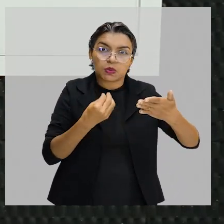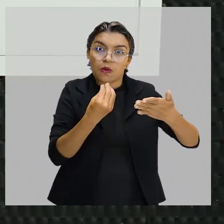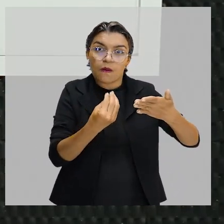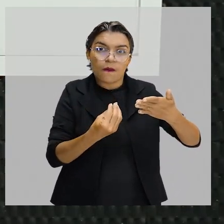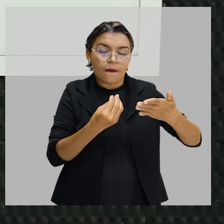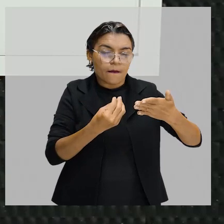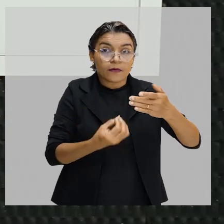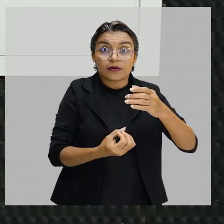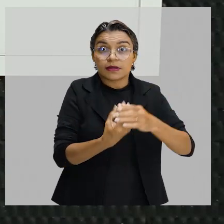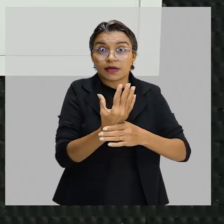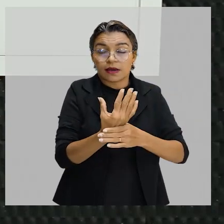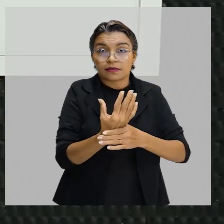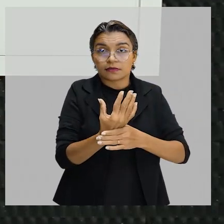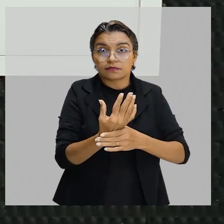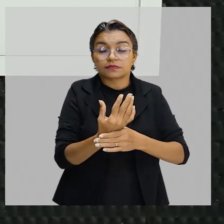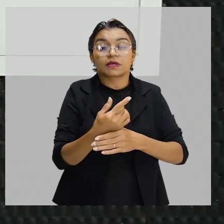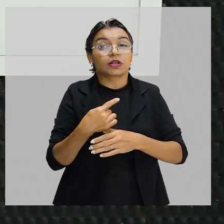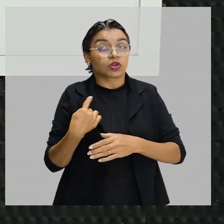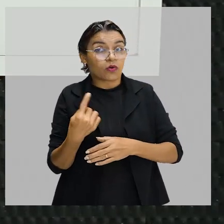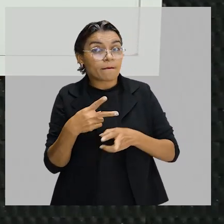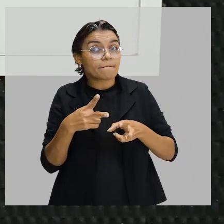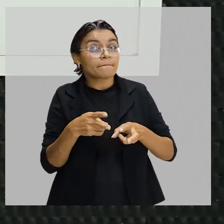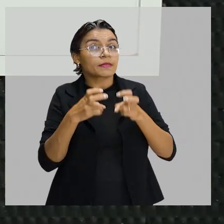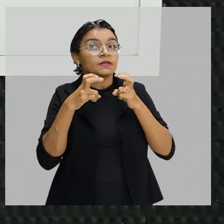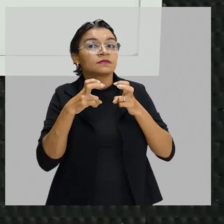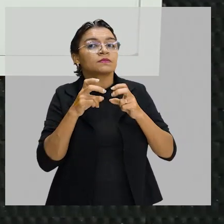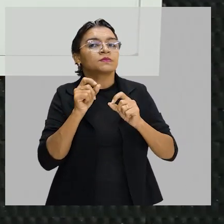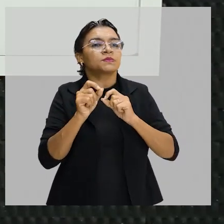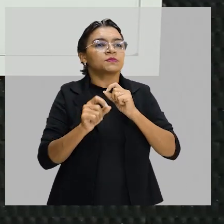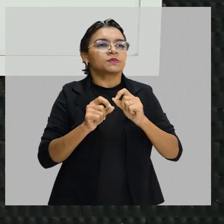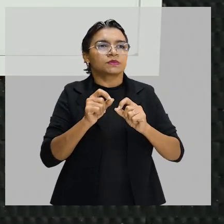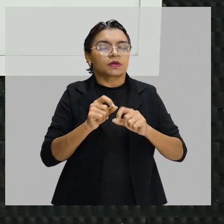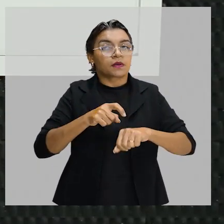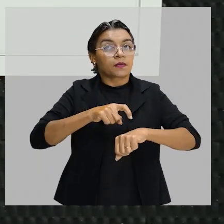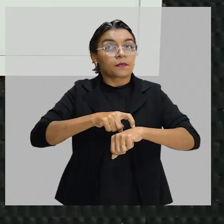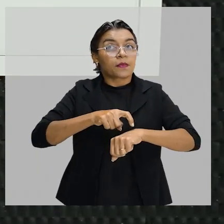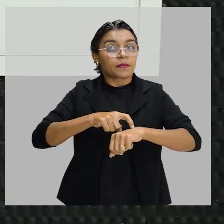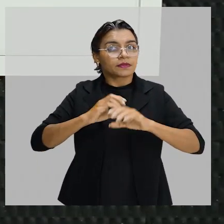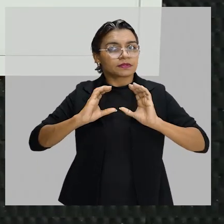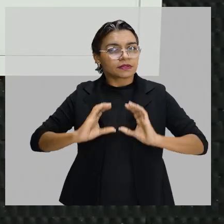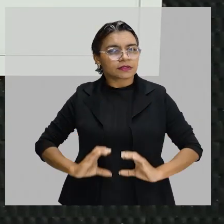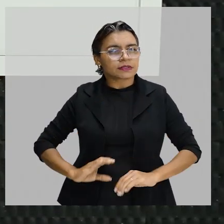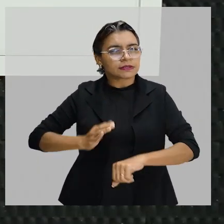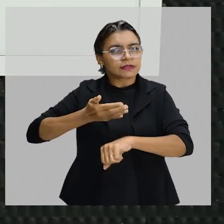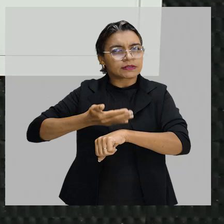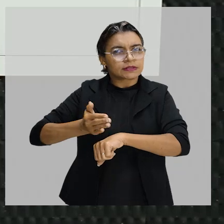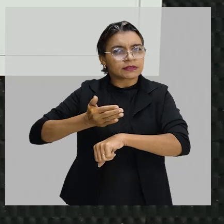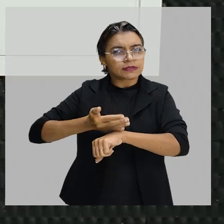vamos perceber, tá, que quando nós estamos exercendo a nossa cidadania